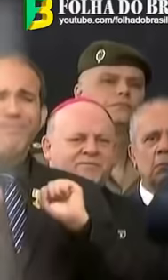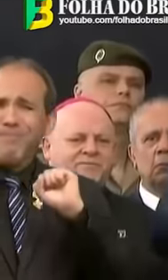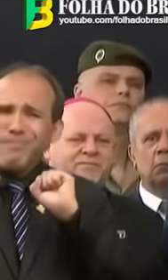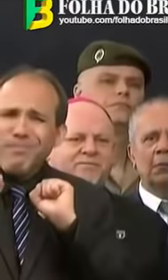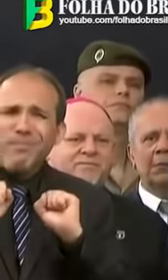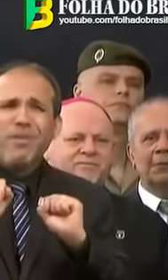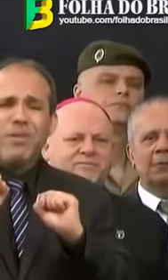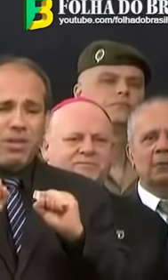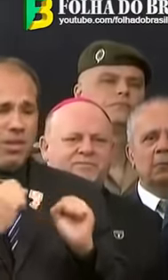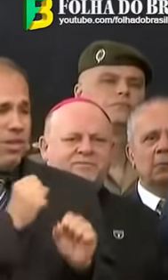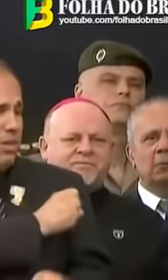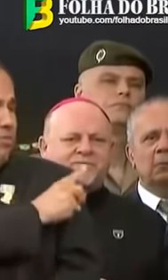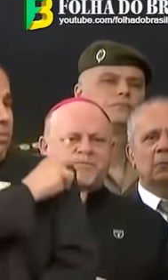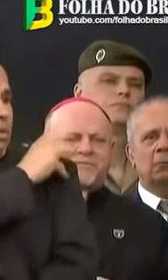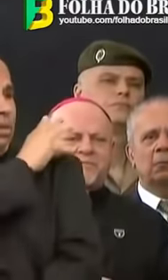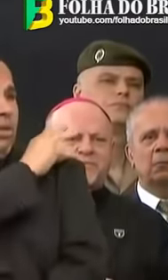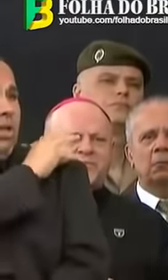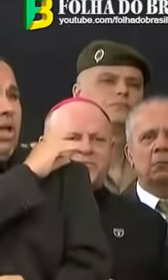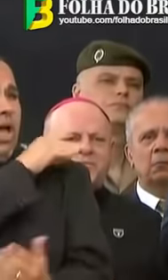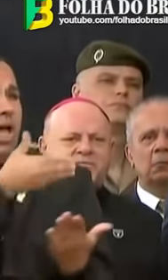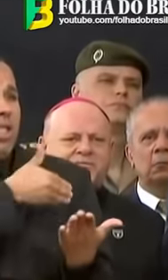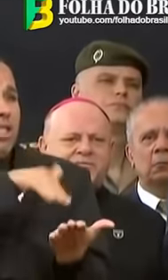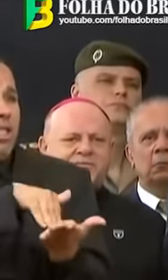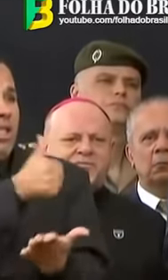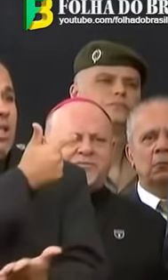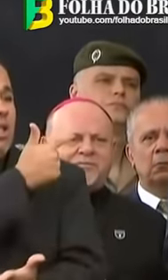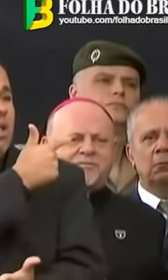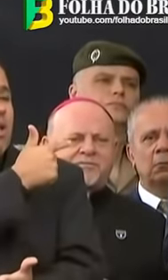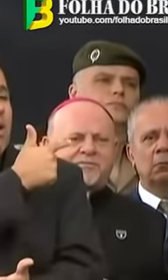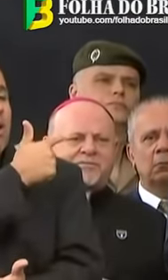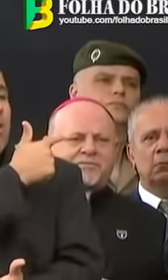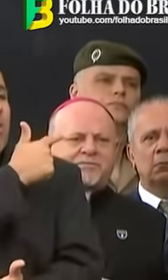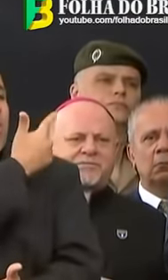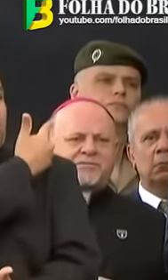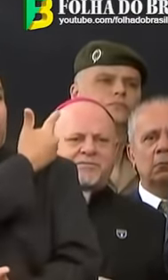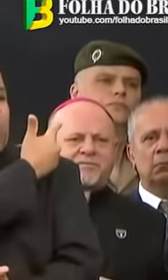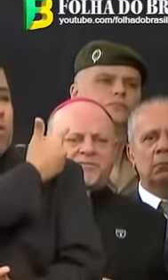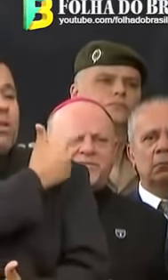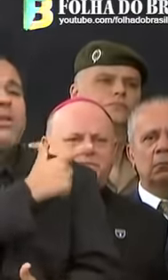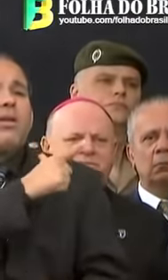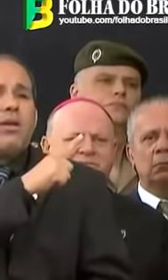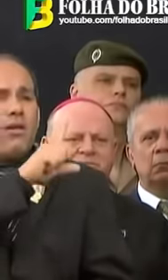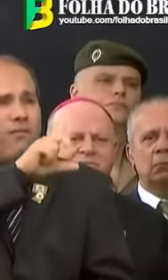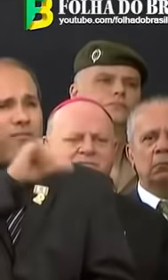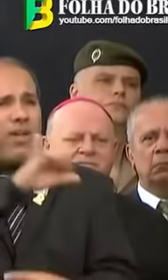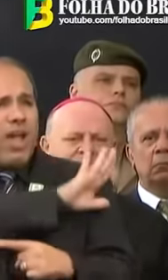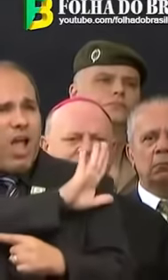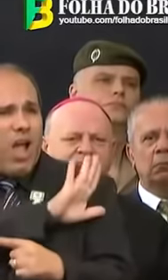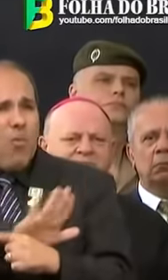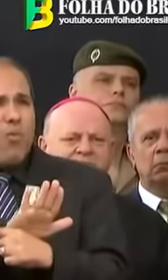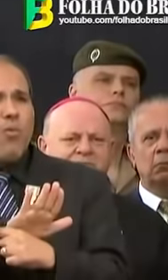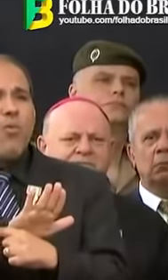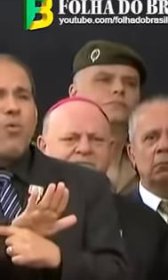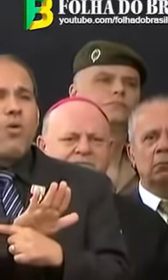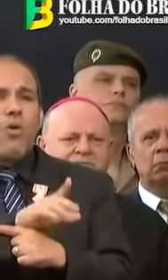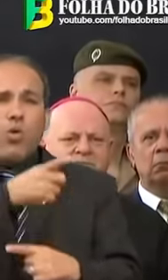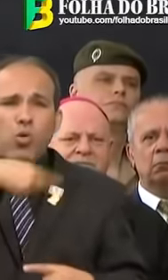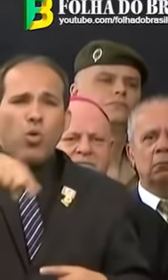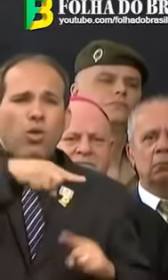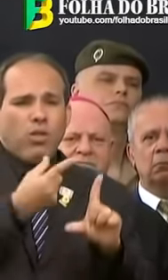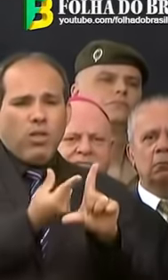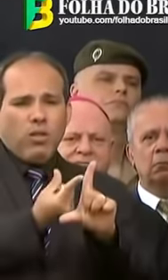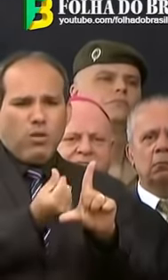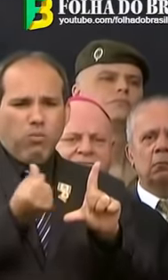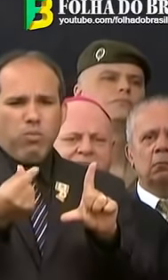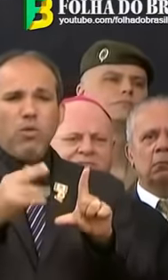passam pelo ensino básico, ensino médio, e muito contribuirá para com a nossa